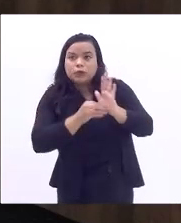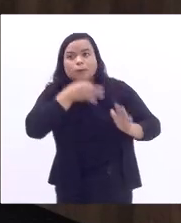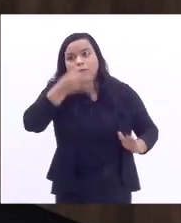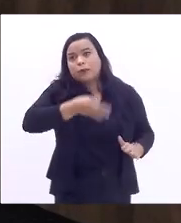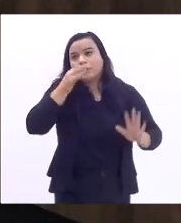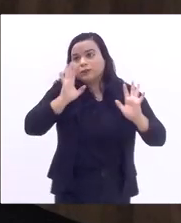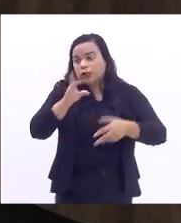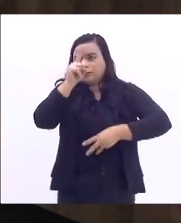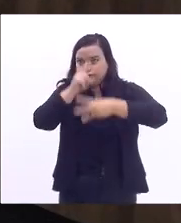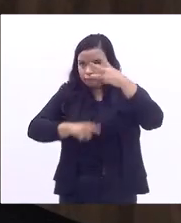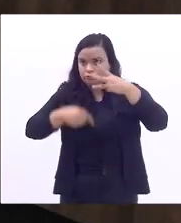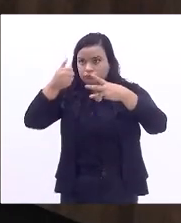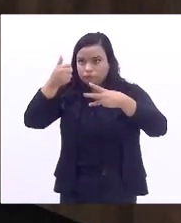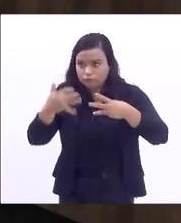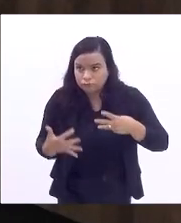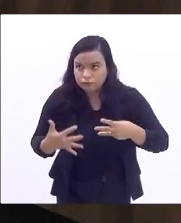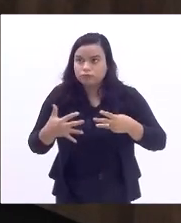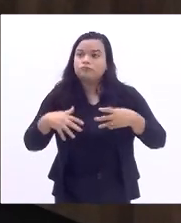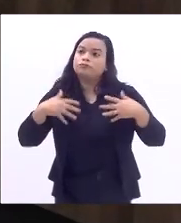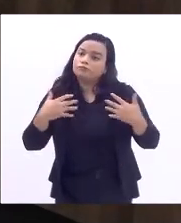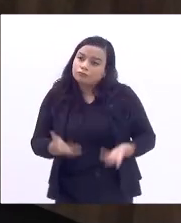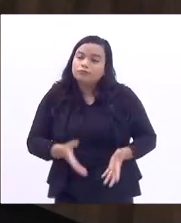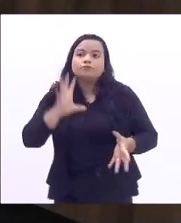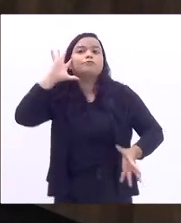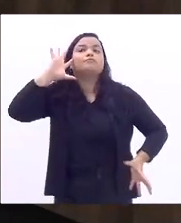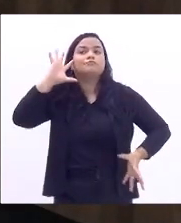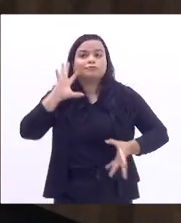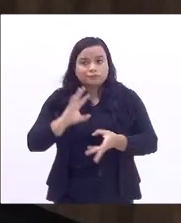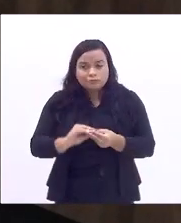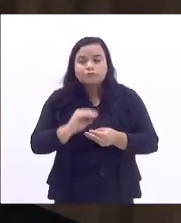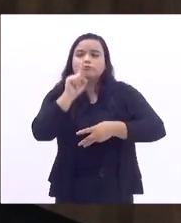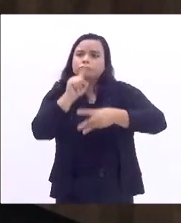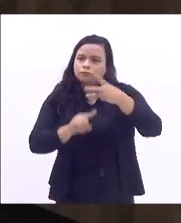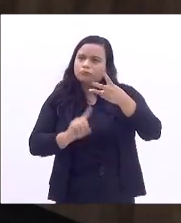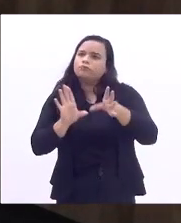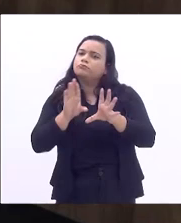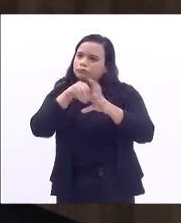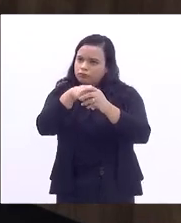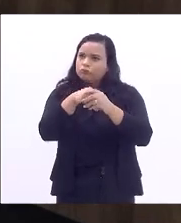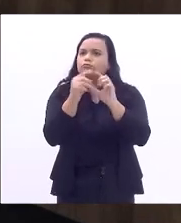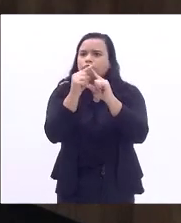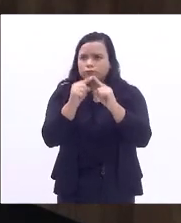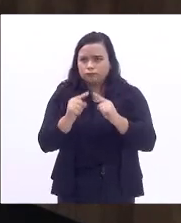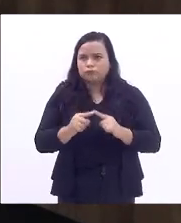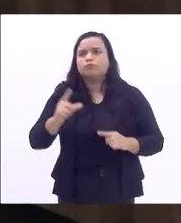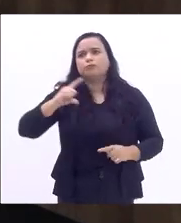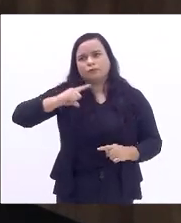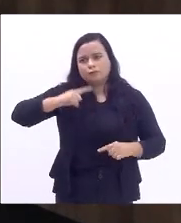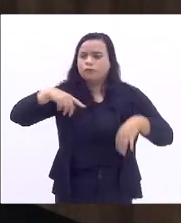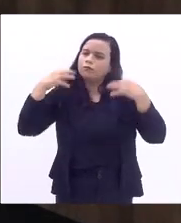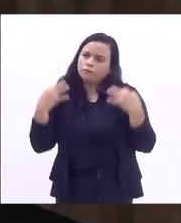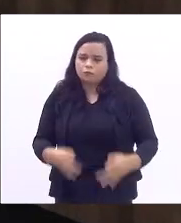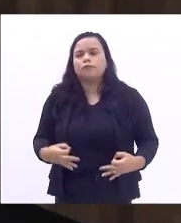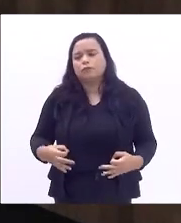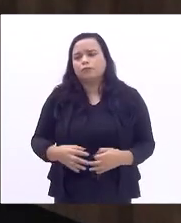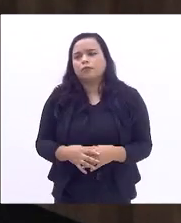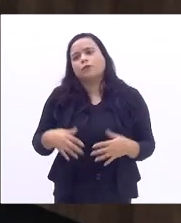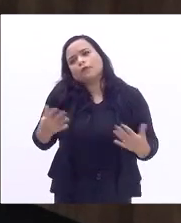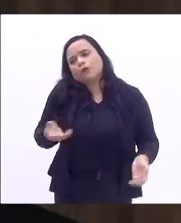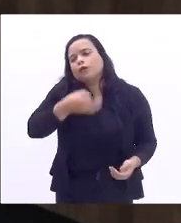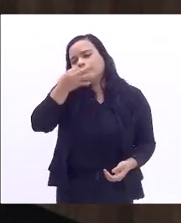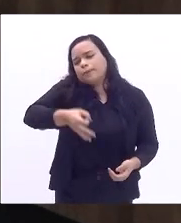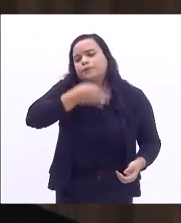vista as três premissas e que tudo indica que as três estão sendo solucionados observadas